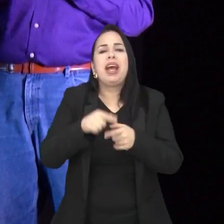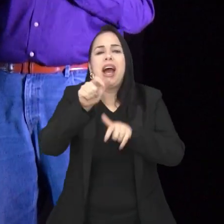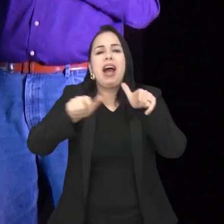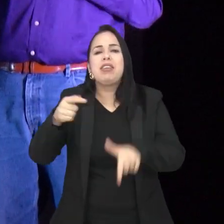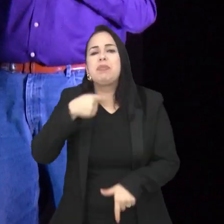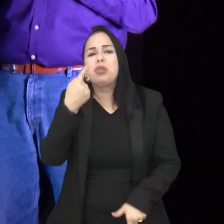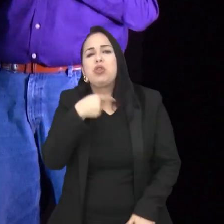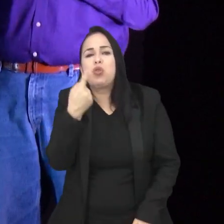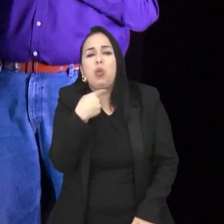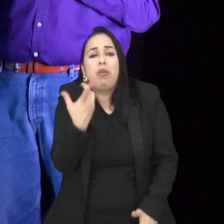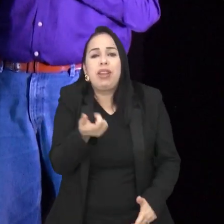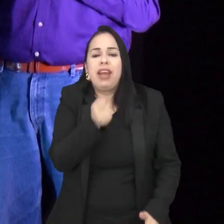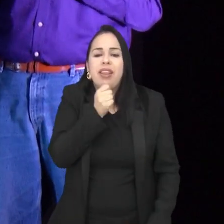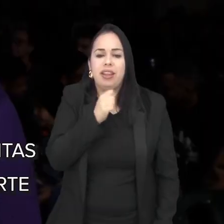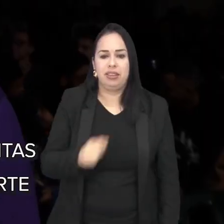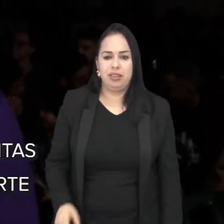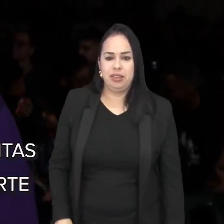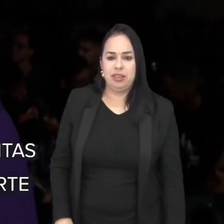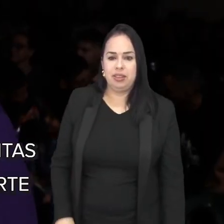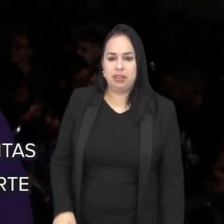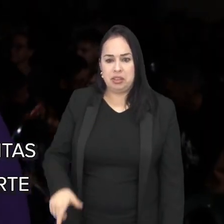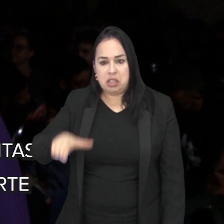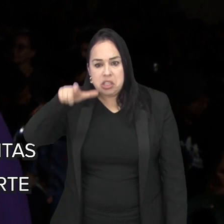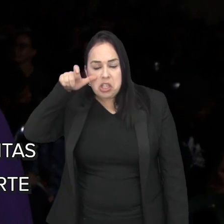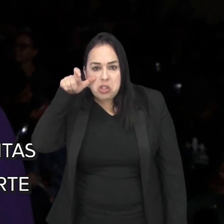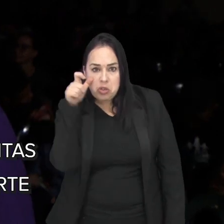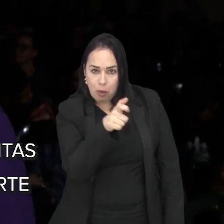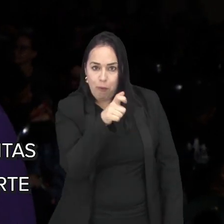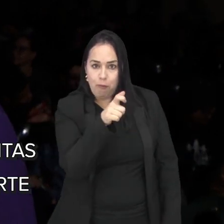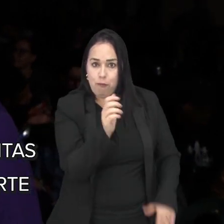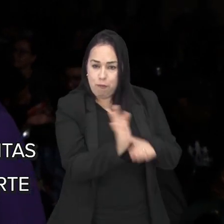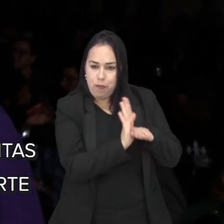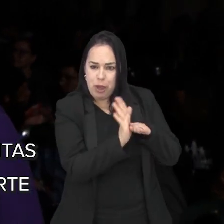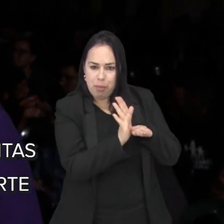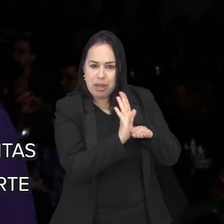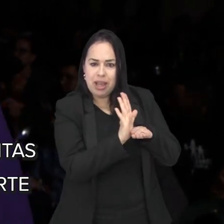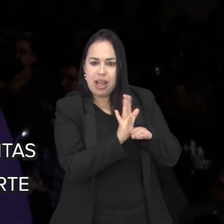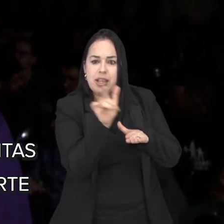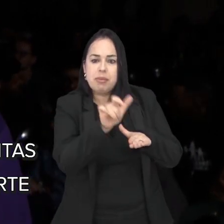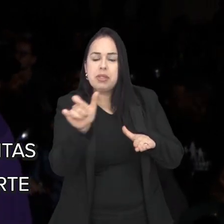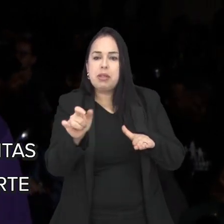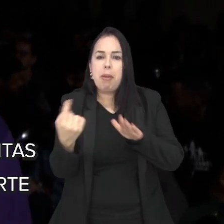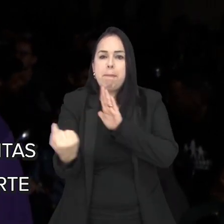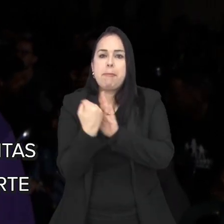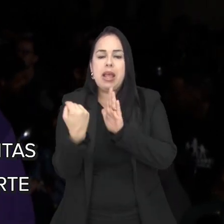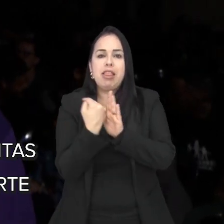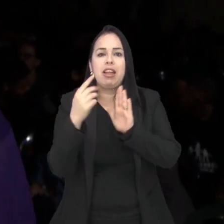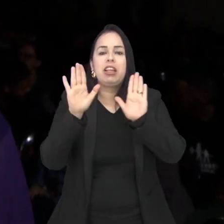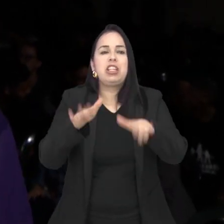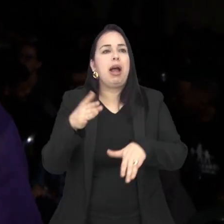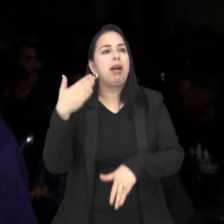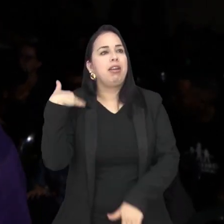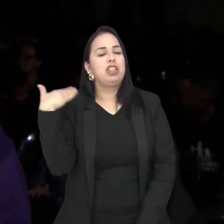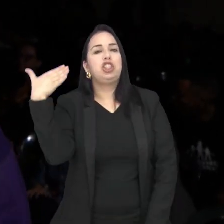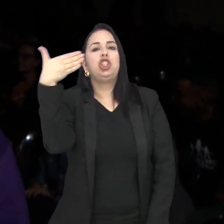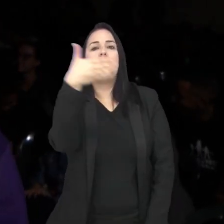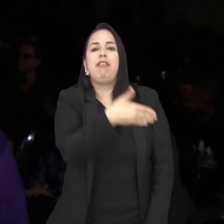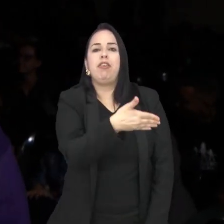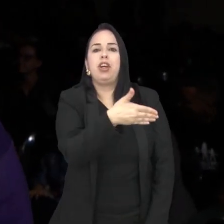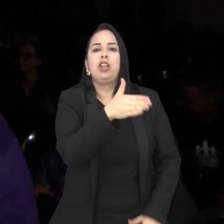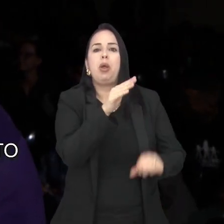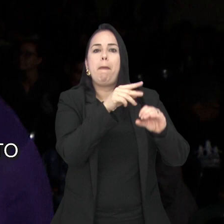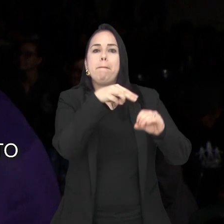dúvidas em quem assiste ao filme. After seeing The Martian, many people think that we've already been to Mars. But that's not